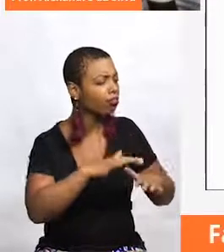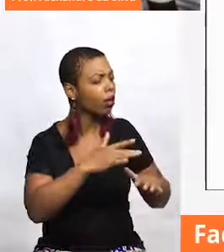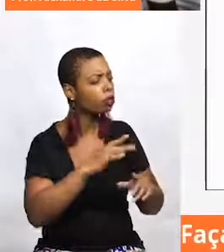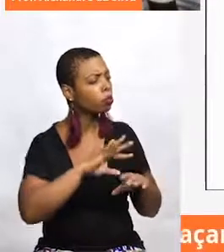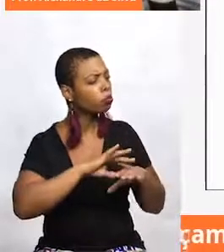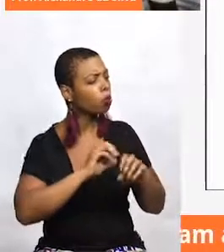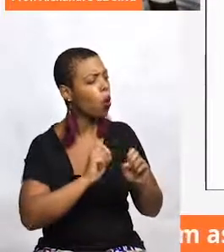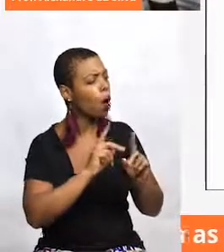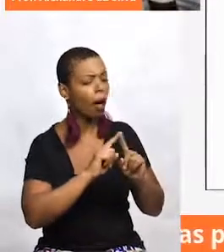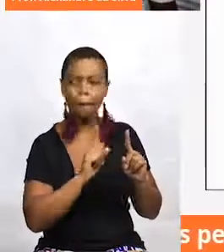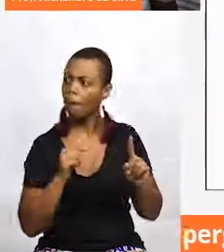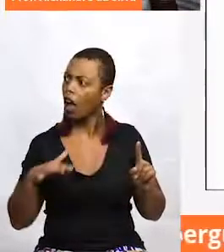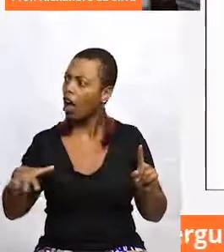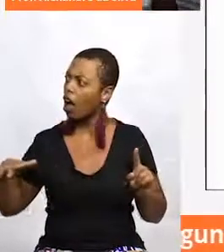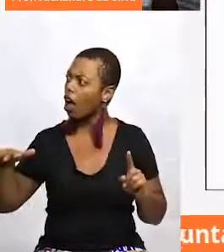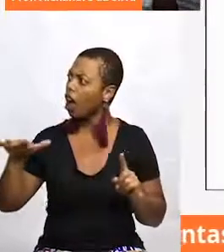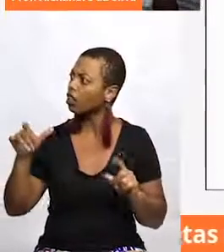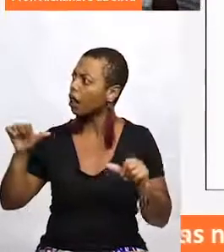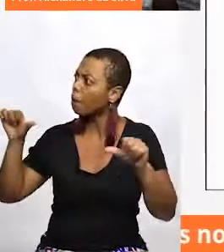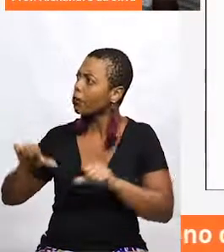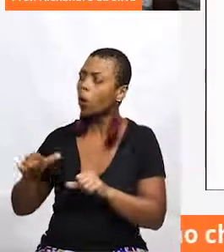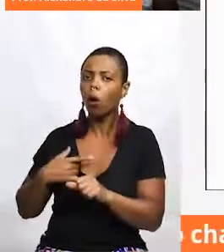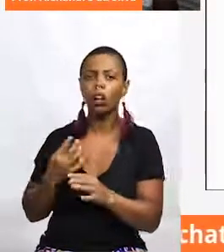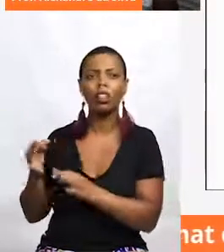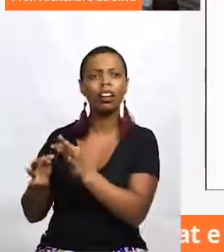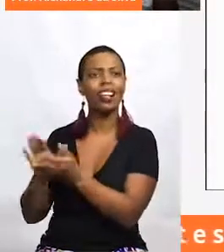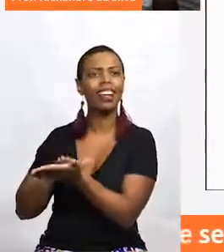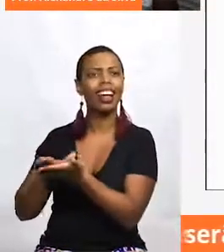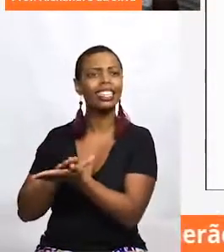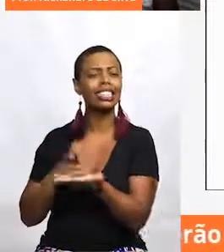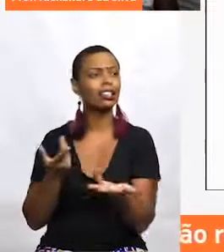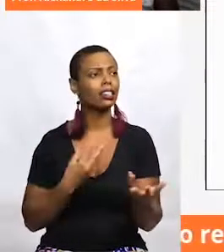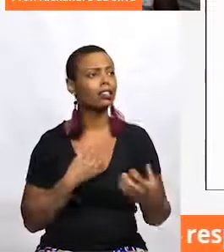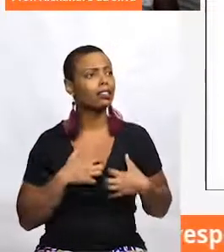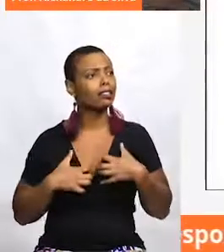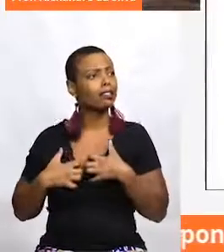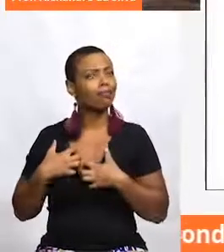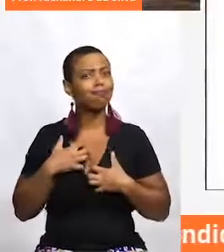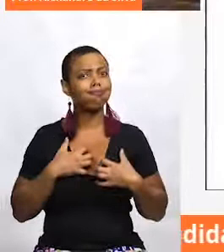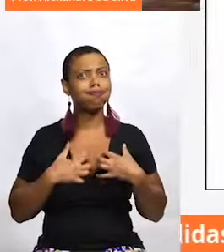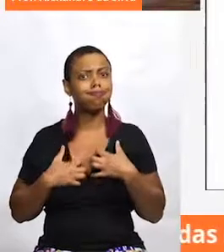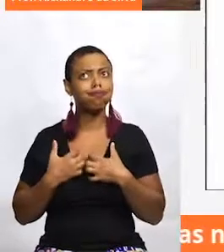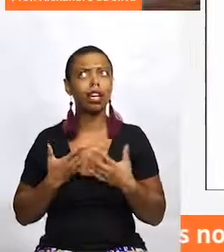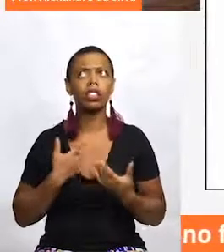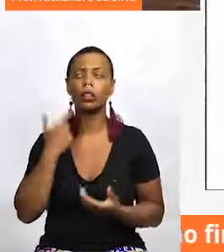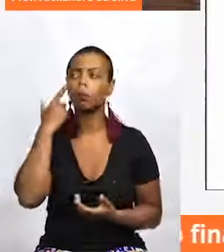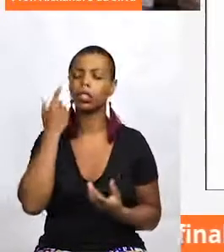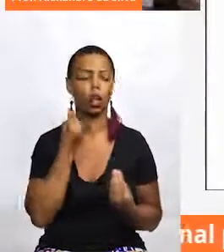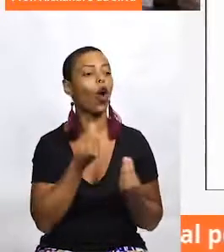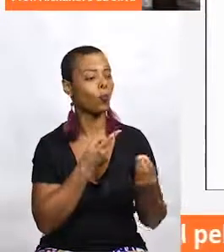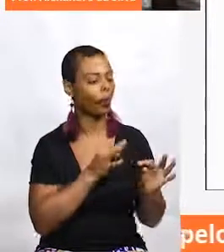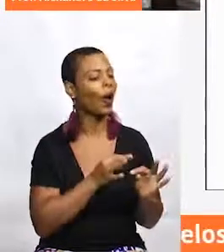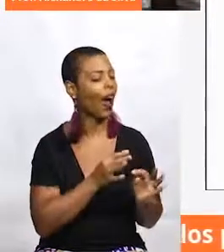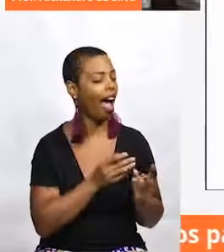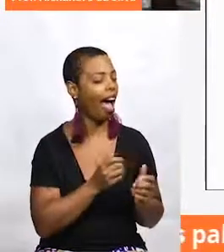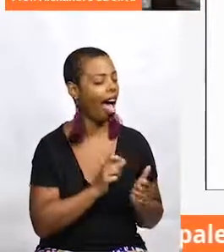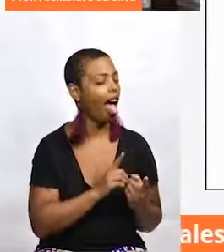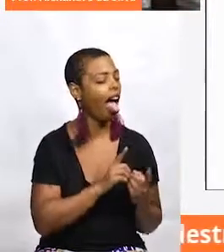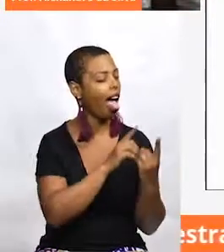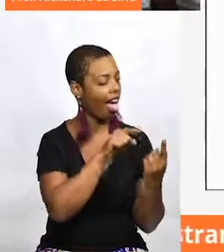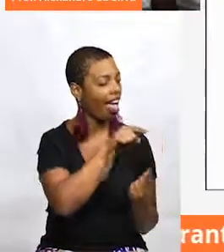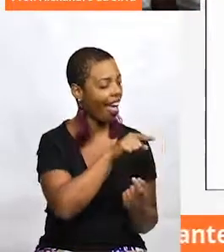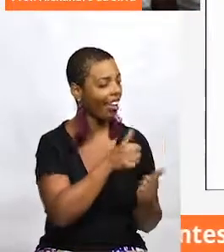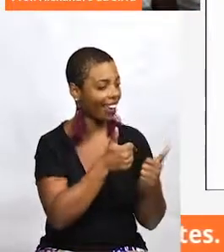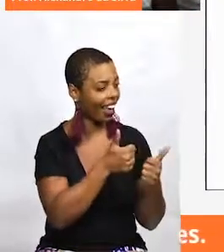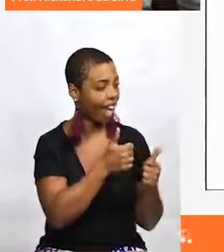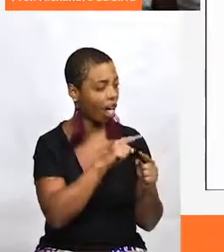grande. E eu sabia que não bastava eu querer atender aquela pessoa, né, num horário, olha, eu vou atender então o senhor, a senhora, e depois eu deixo mais um tempo para